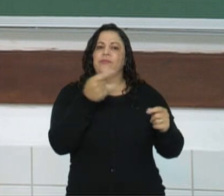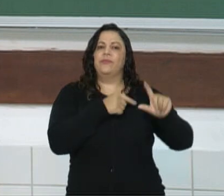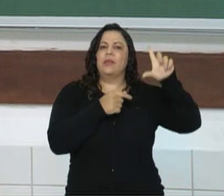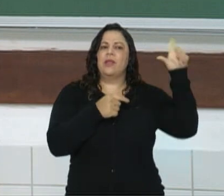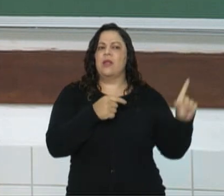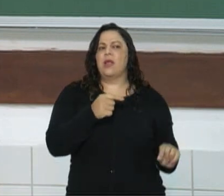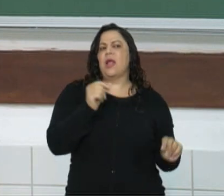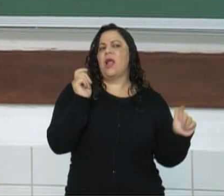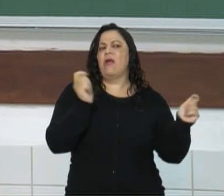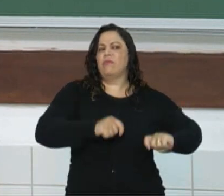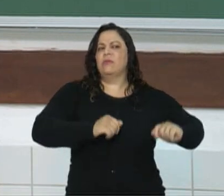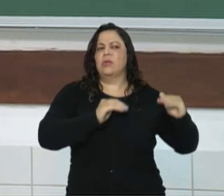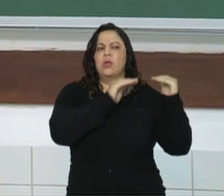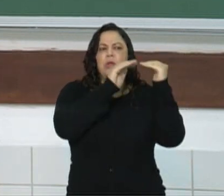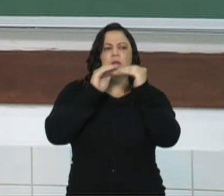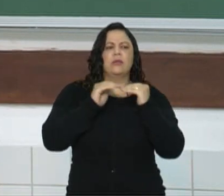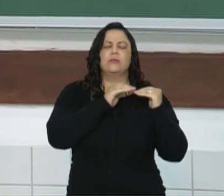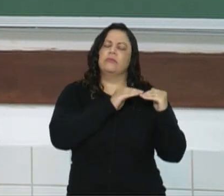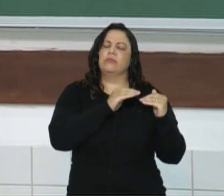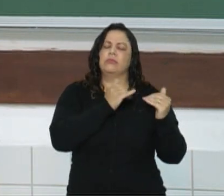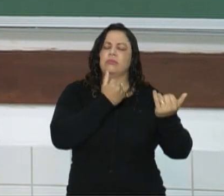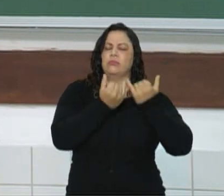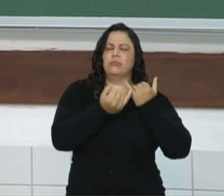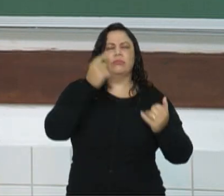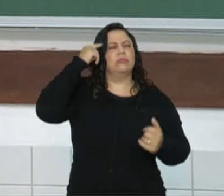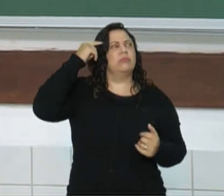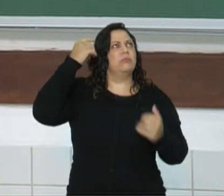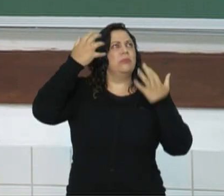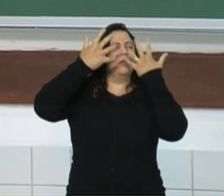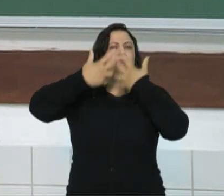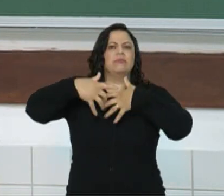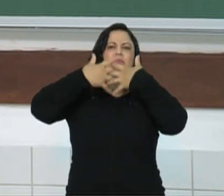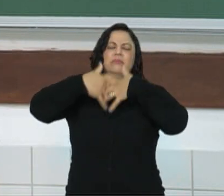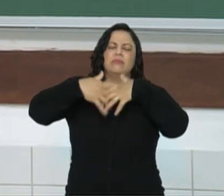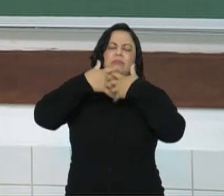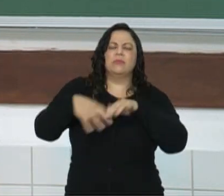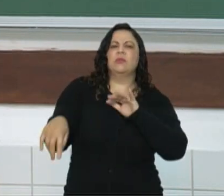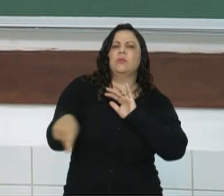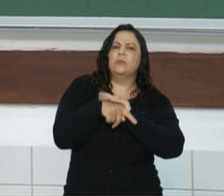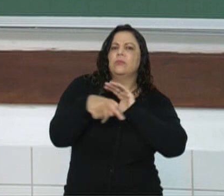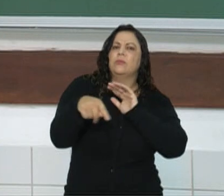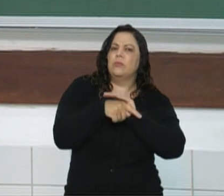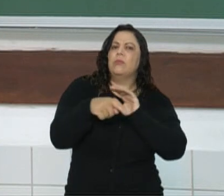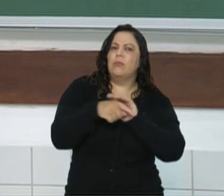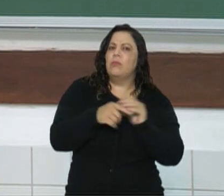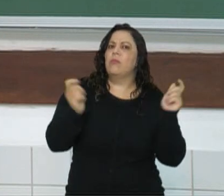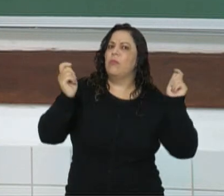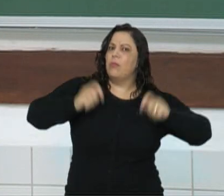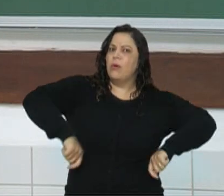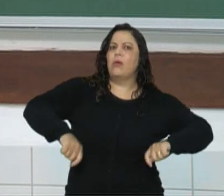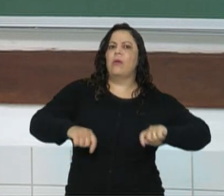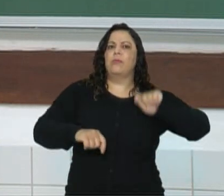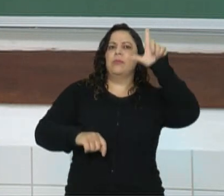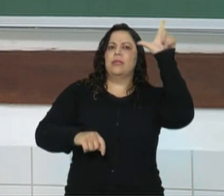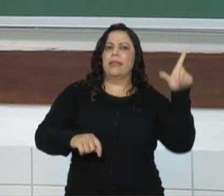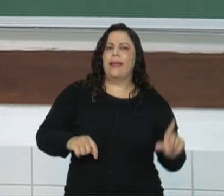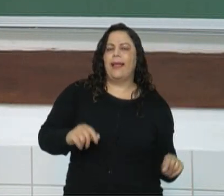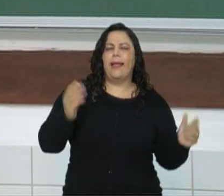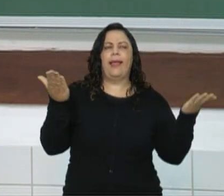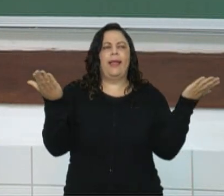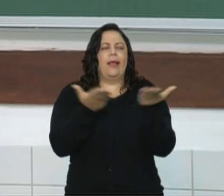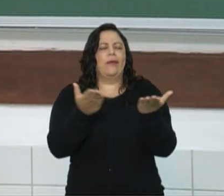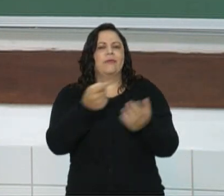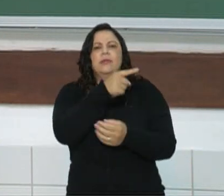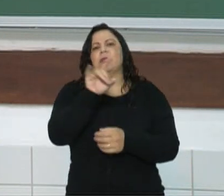algo em comum. Ou seja, uma reflexão própria do continente africano. E isso não é